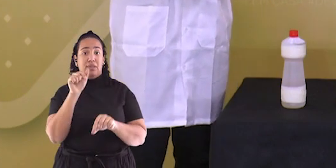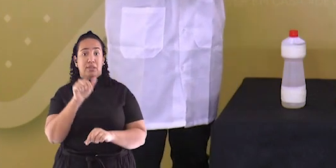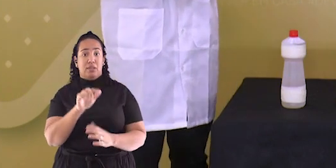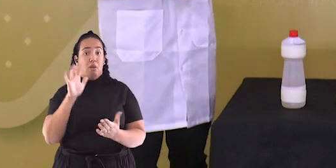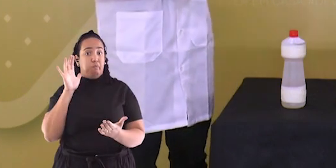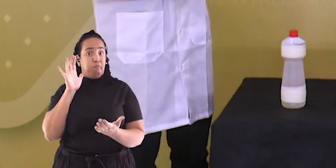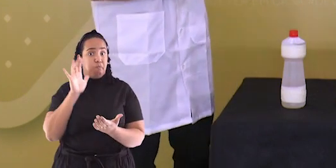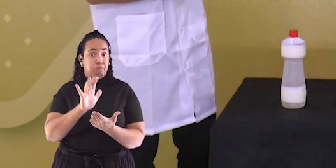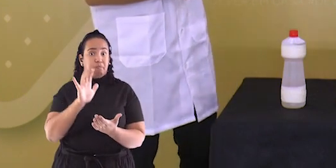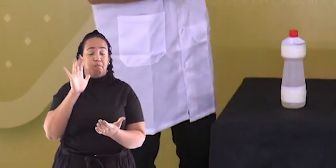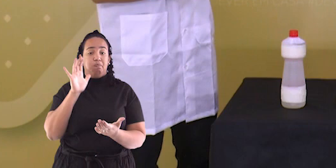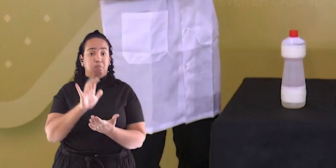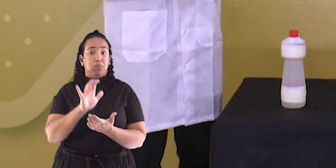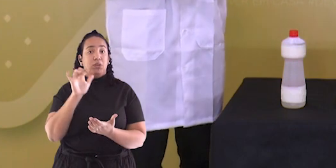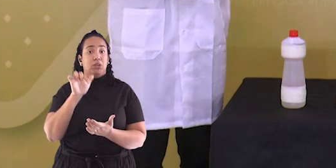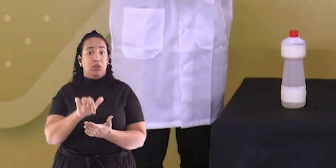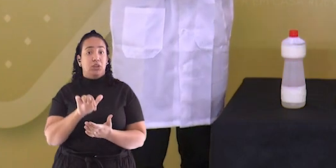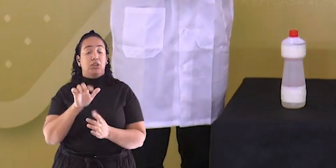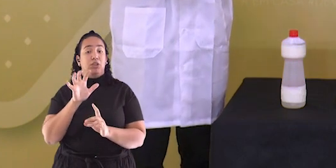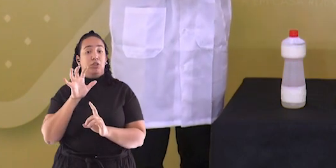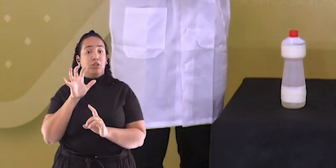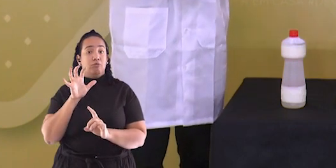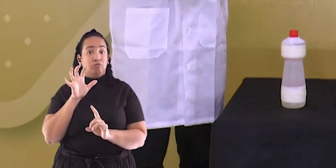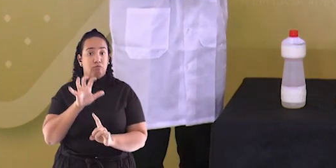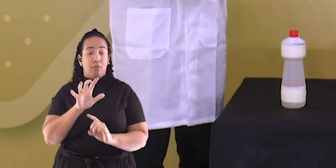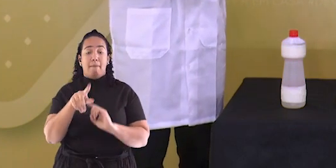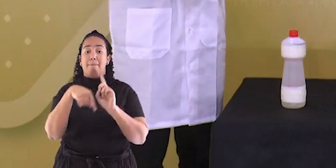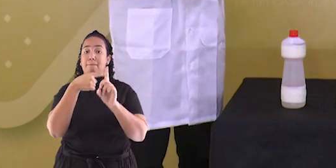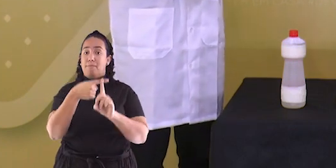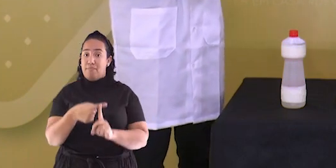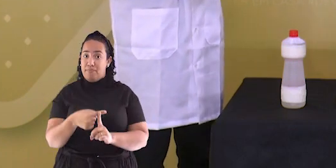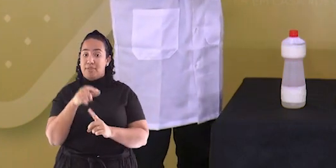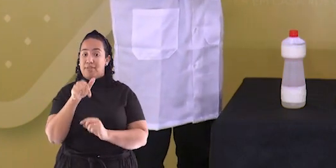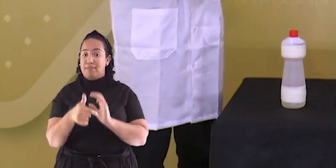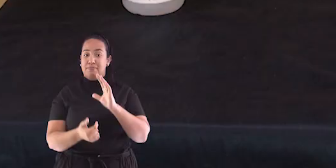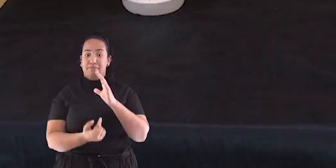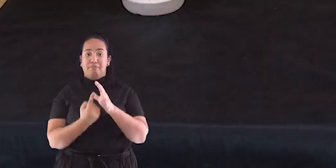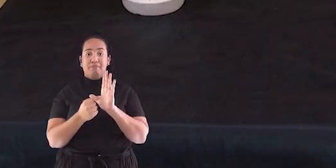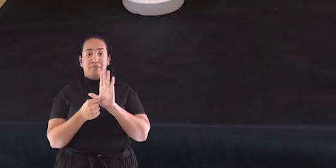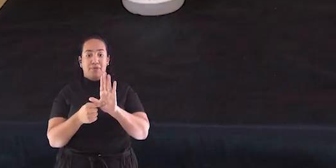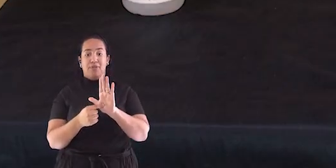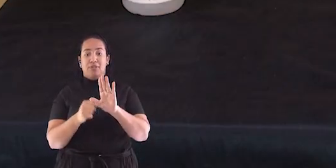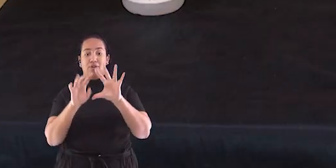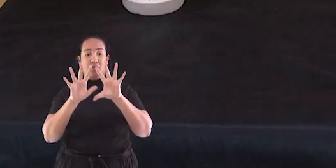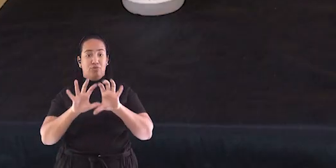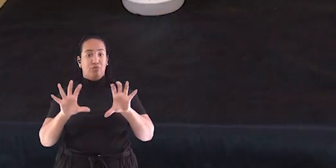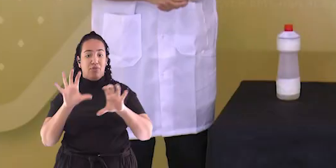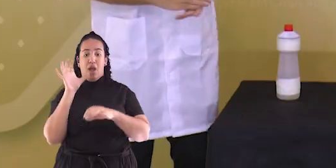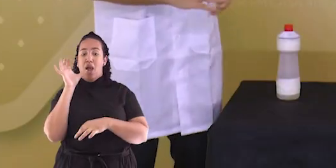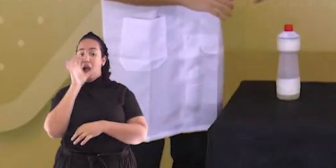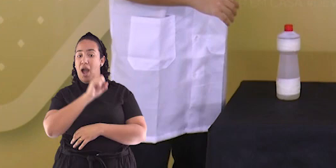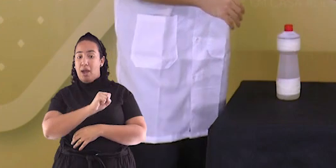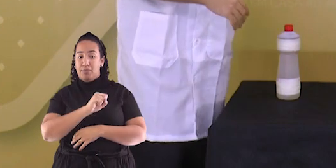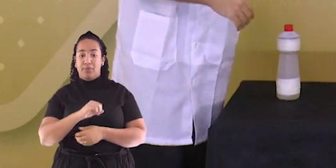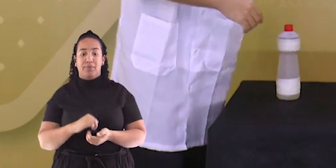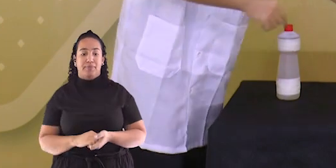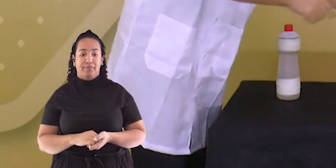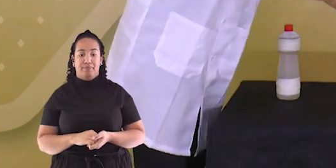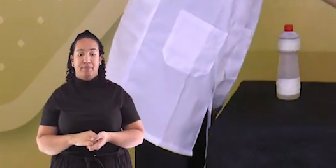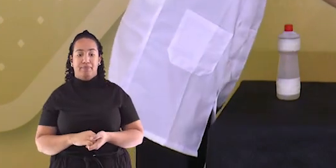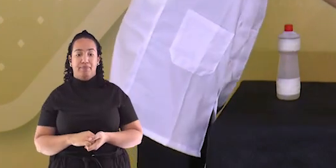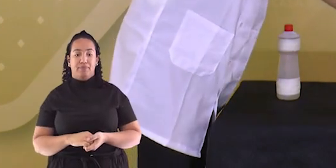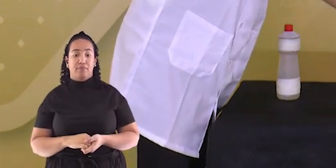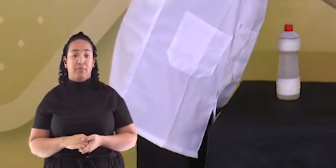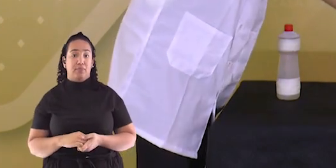efeito muito mais intenso. Isso torna a formação da nossa nuvem instantânea. Tanto que, se a gente